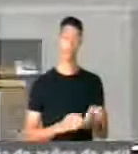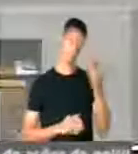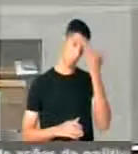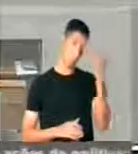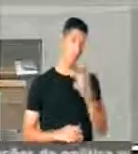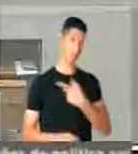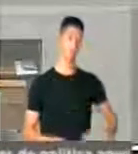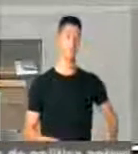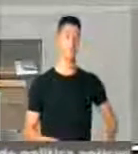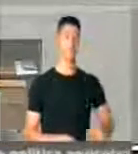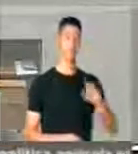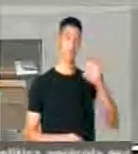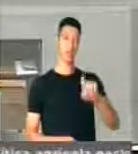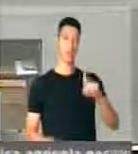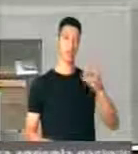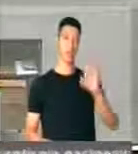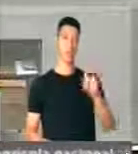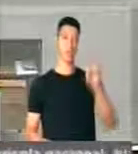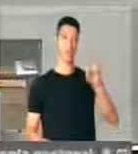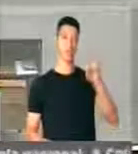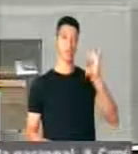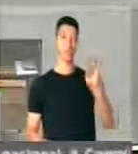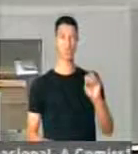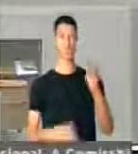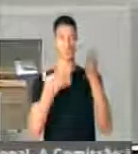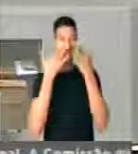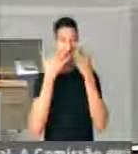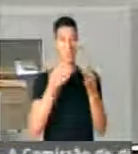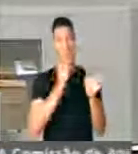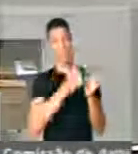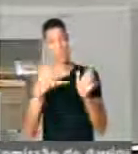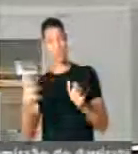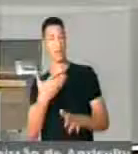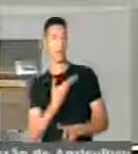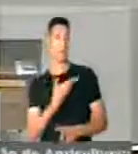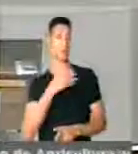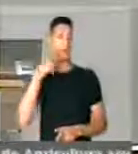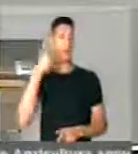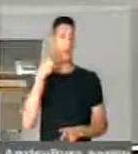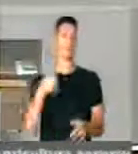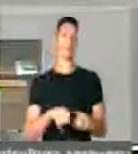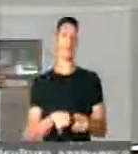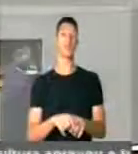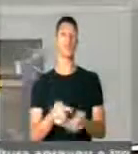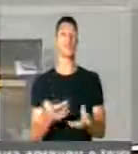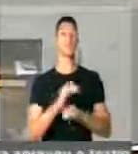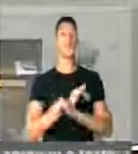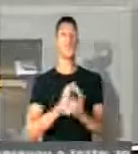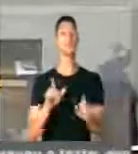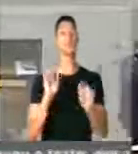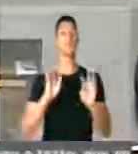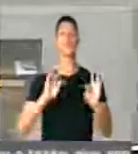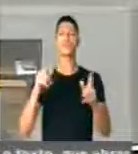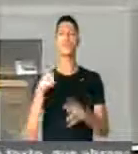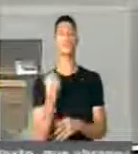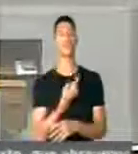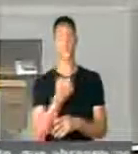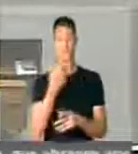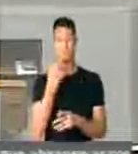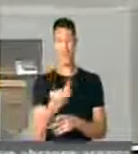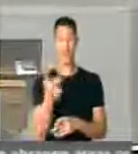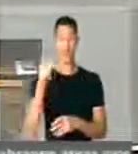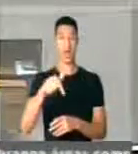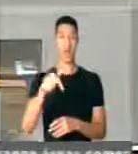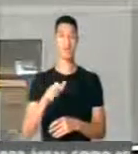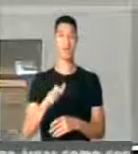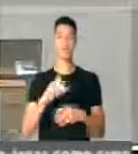Muito obrigado, senhor presidente Expedito Neto, a quem saúdo e, por extensão, os colegas parlamentares. Também dizer de que tudo que nós formos falar